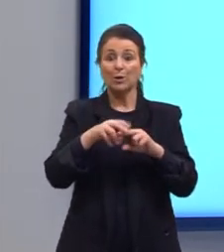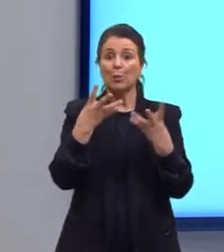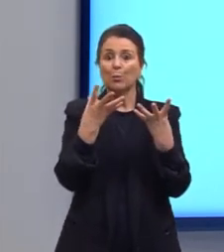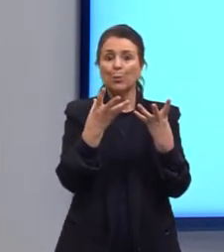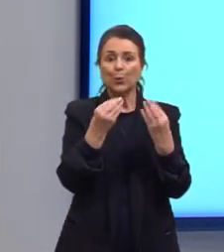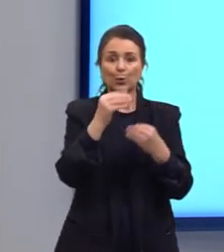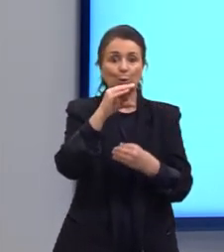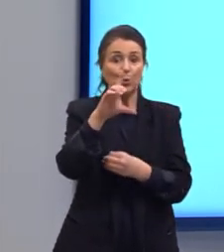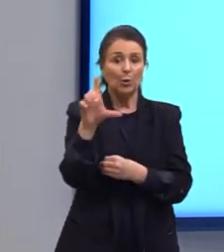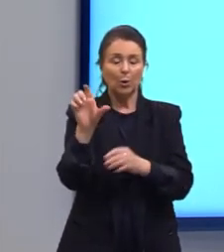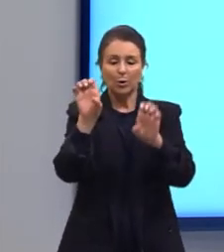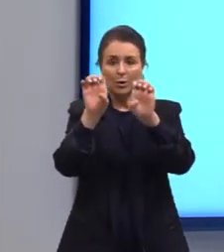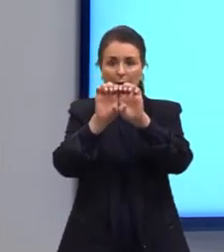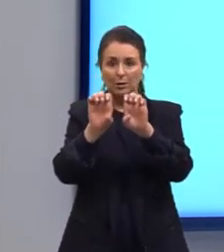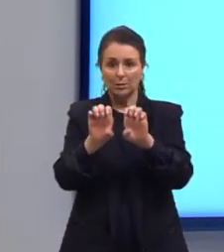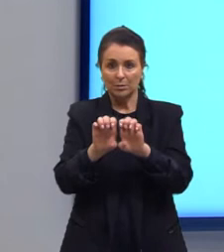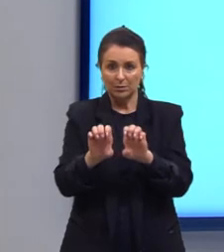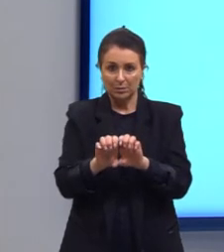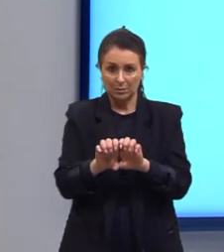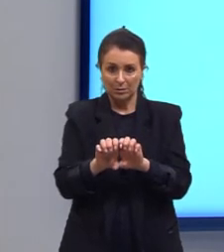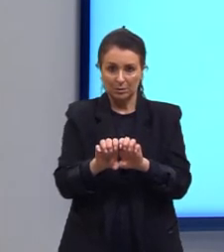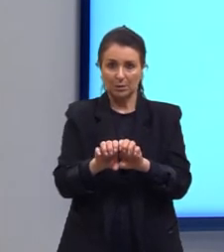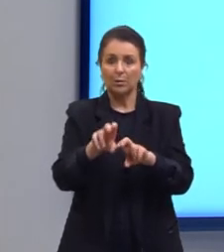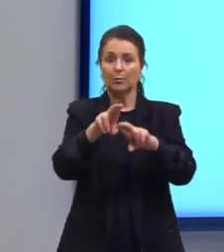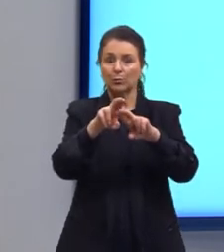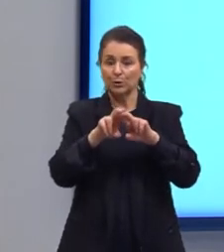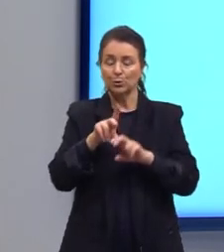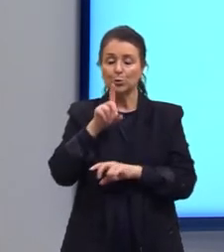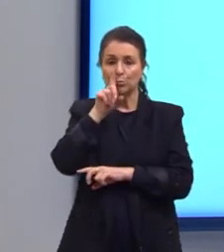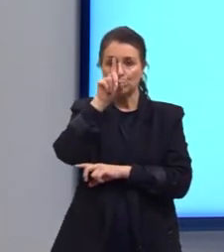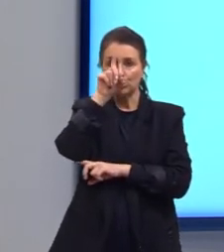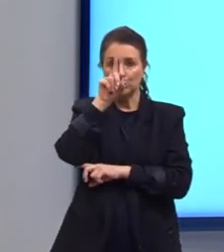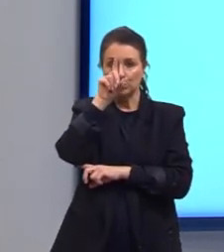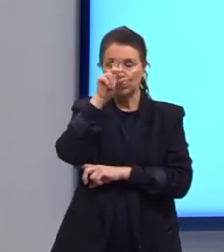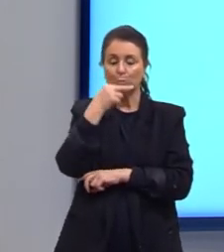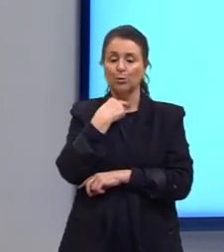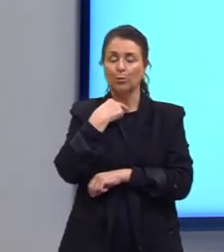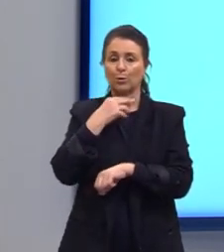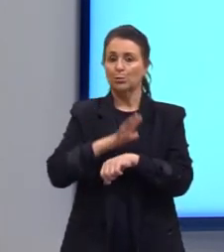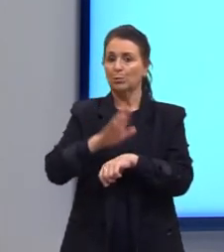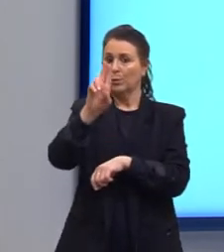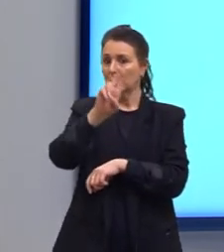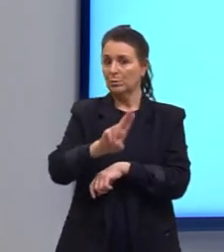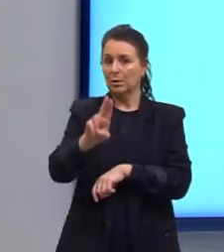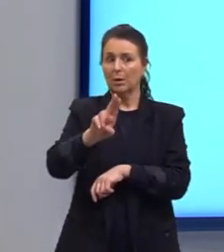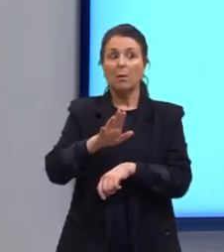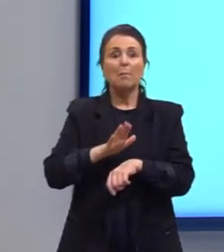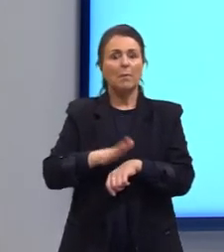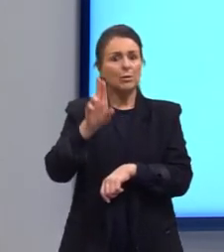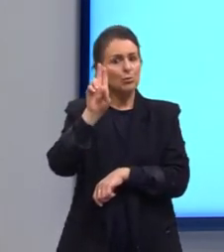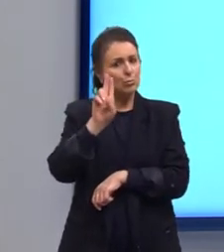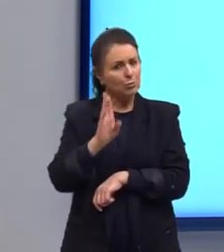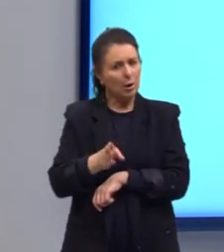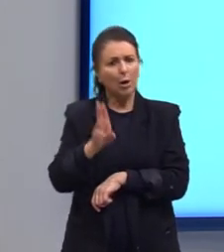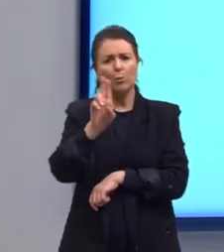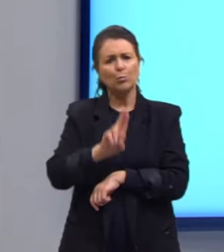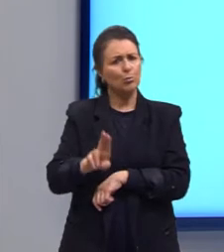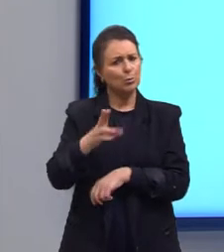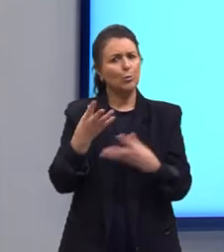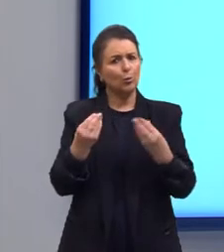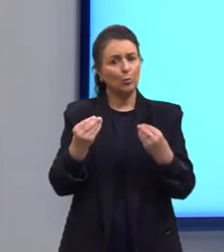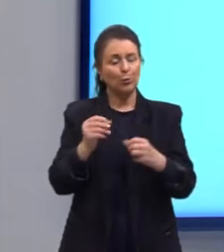estrutura então ele é altamente tóxico ele não pode mais ser utilizado mas já foi muito utilizado como